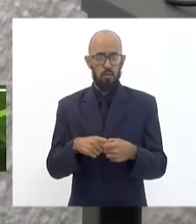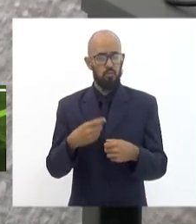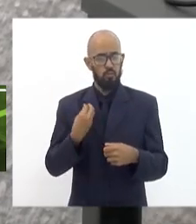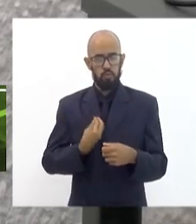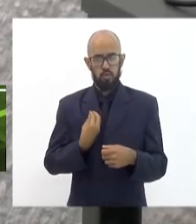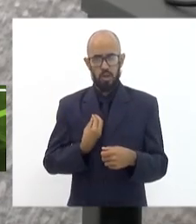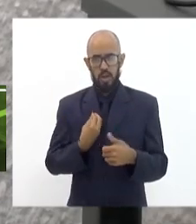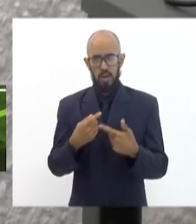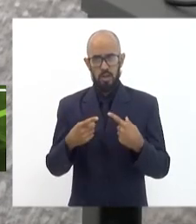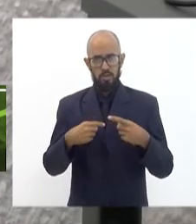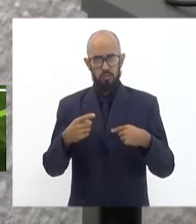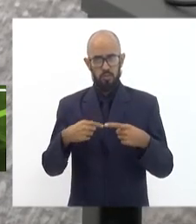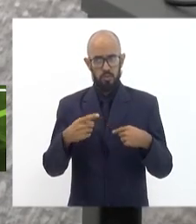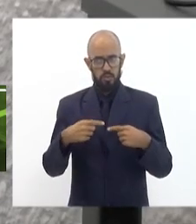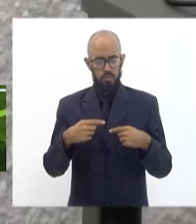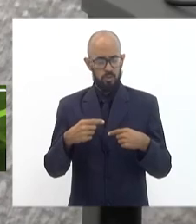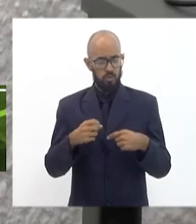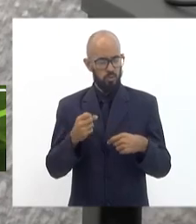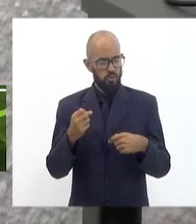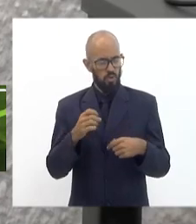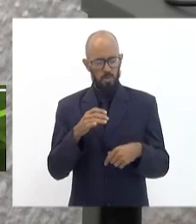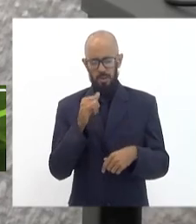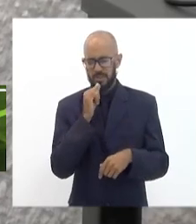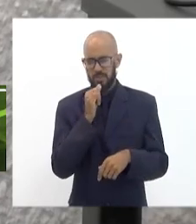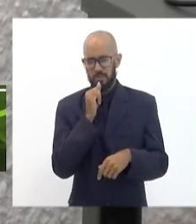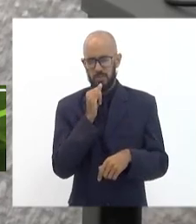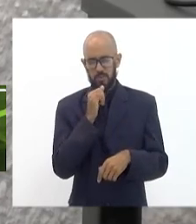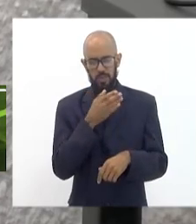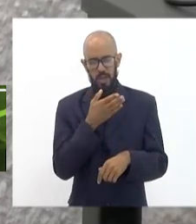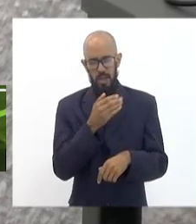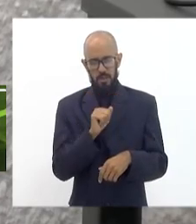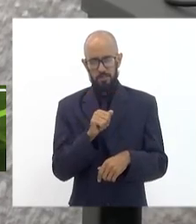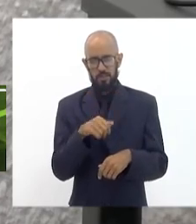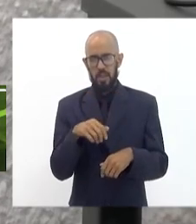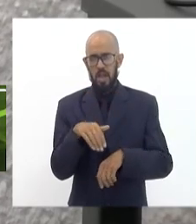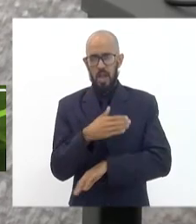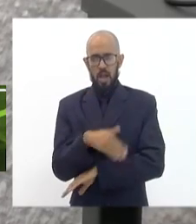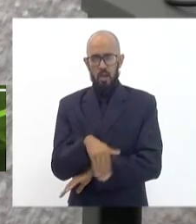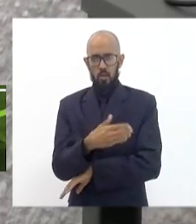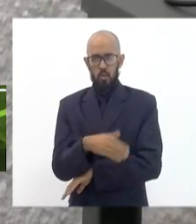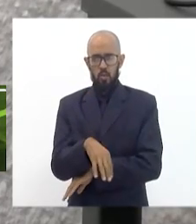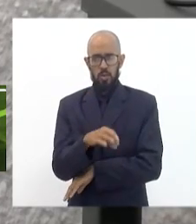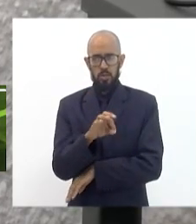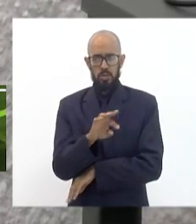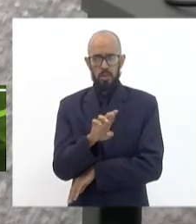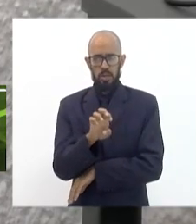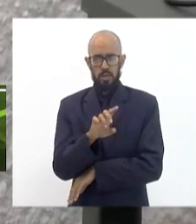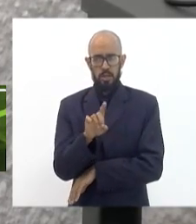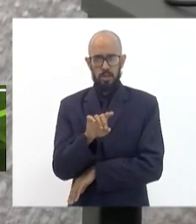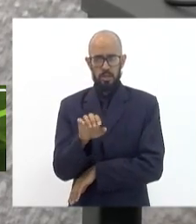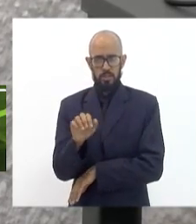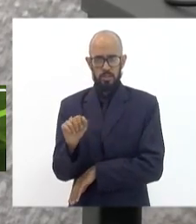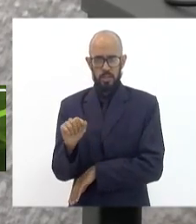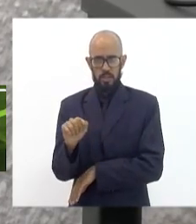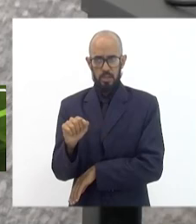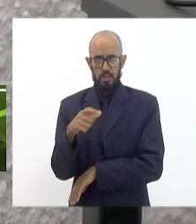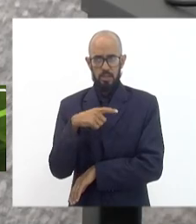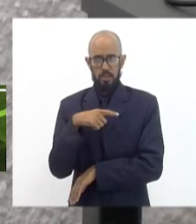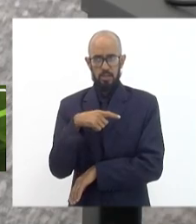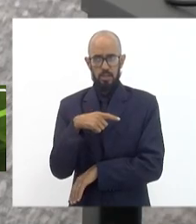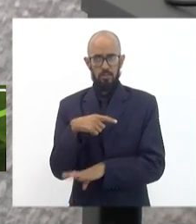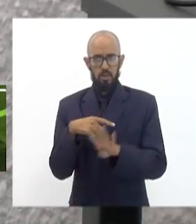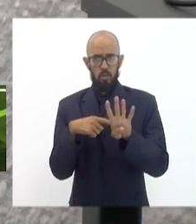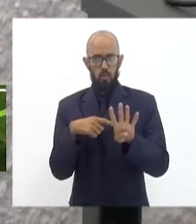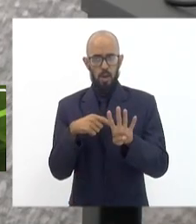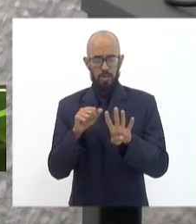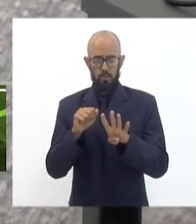tem uma ideia ele almaço assim é sempre ficar o que aconteceu a Rua Teresa que é conhecido de todos você tem que quatro